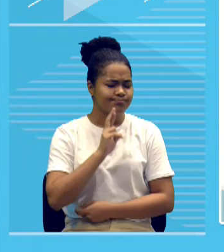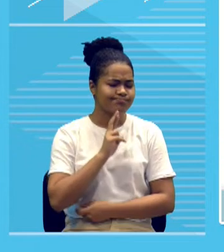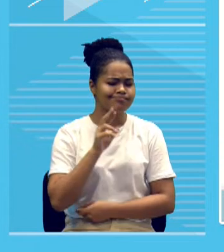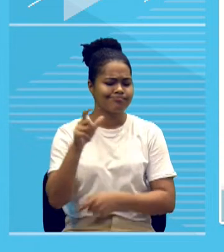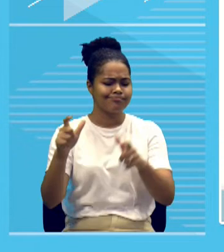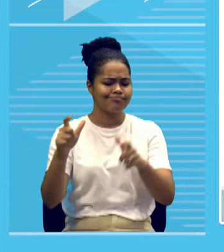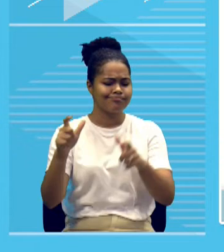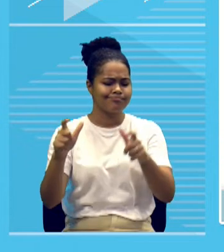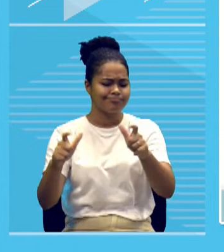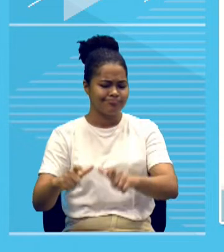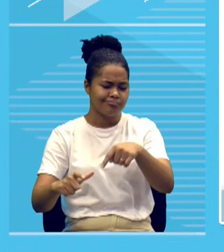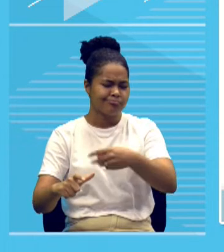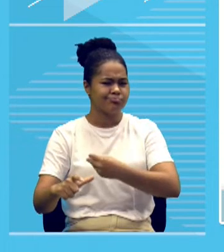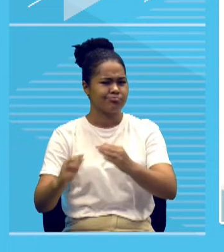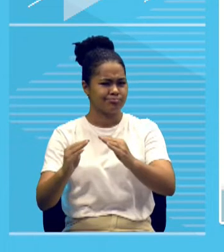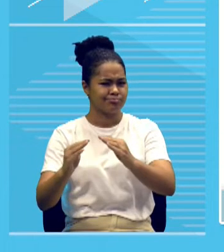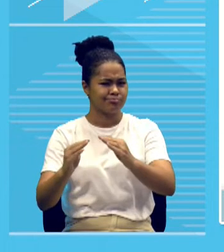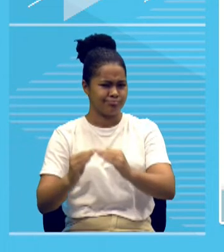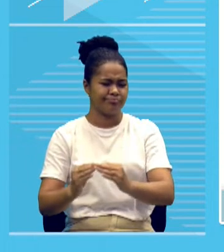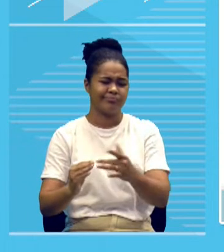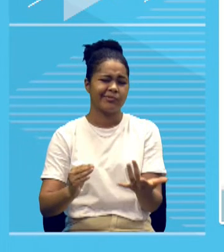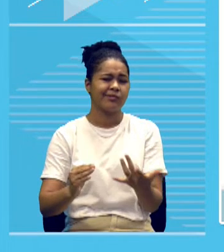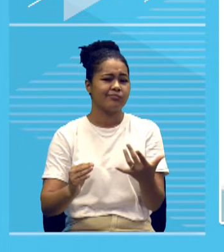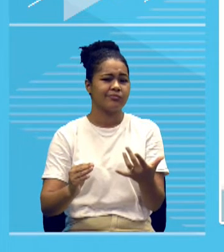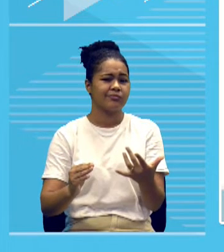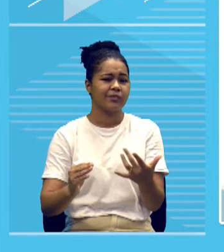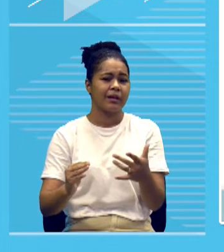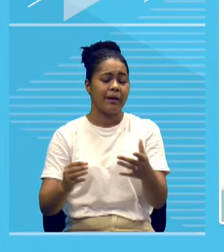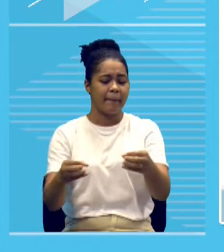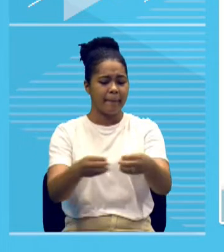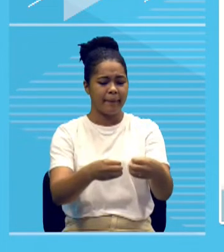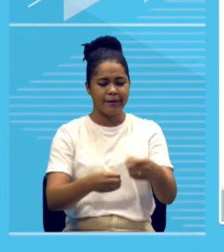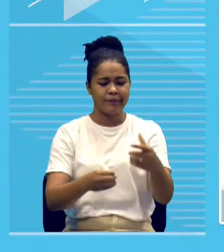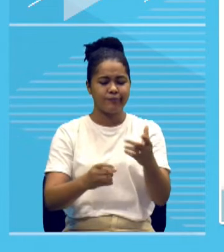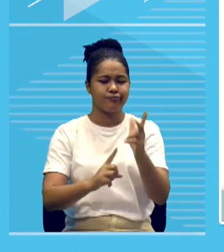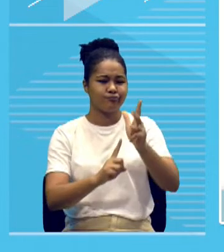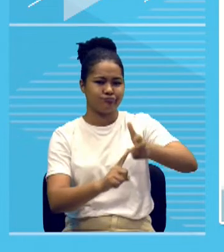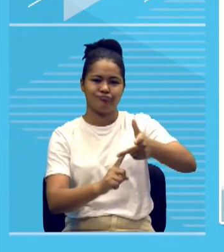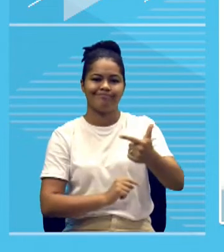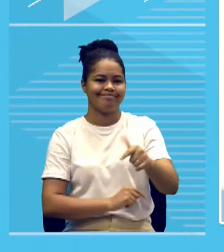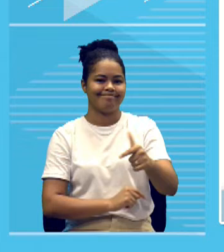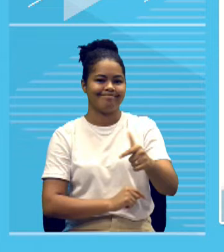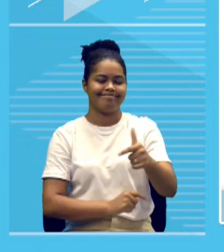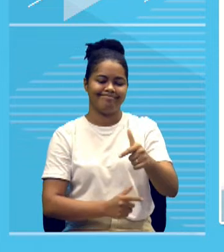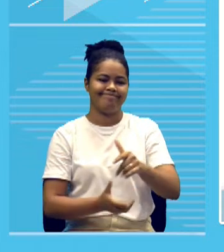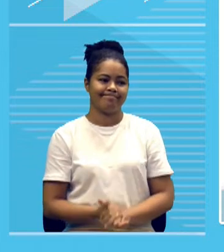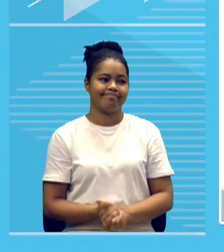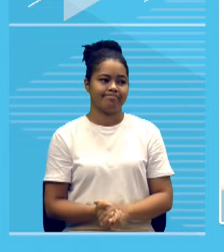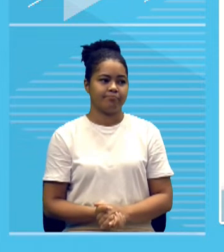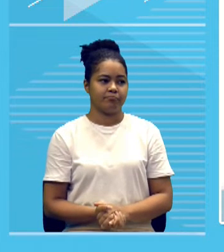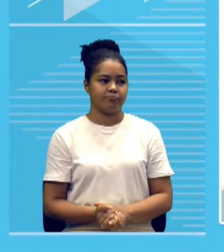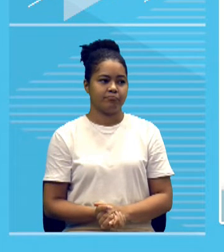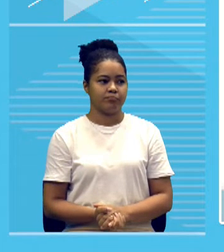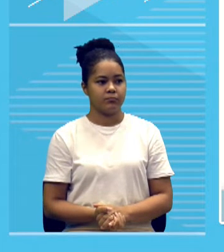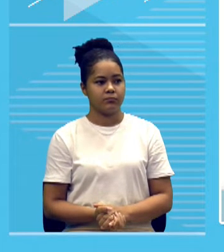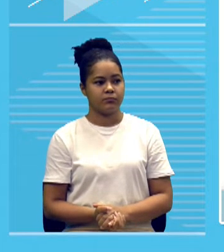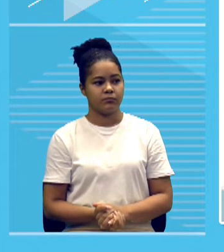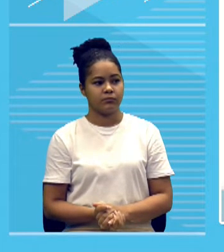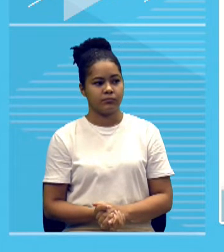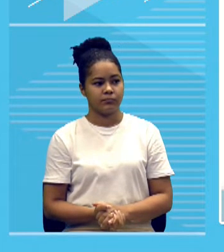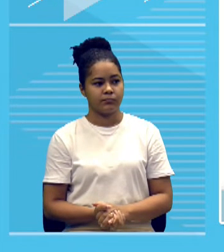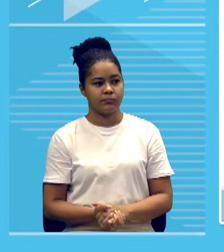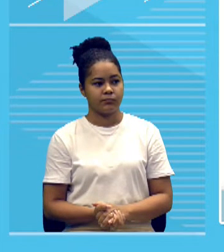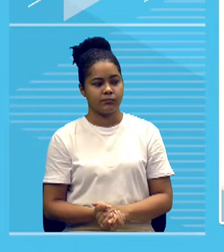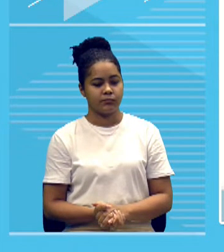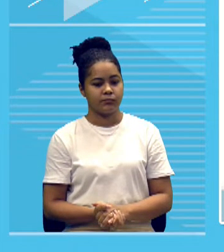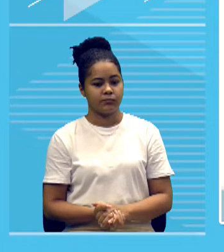era o gerador velho futuro né pai é a pesquisa pelas novas fontes de energia renováveis